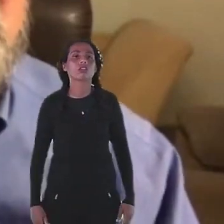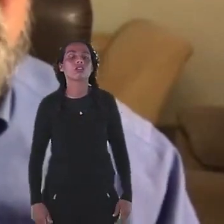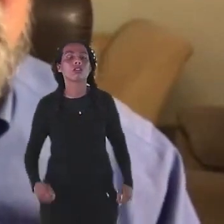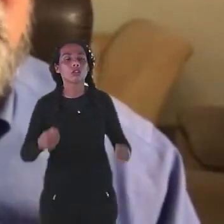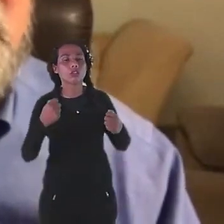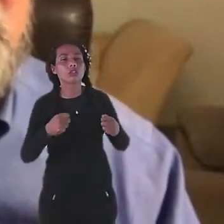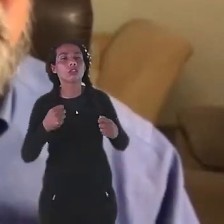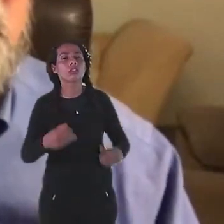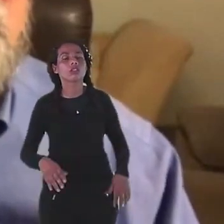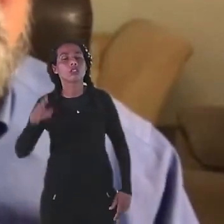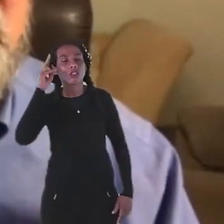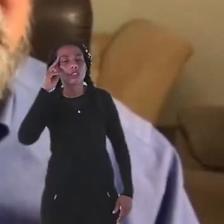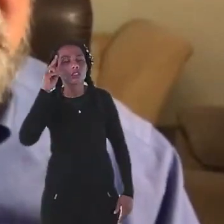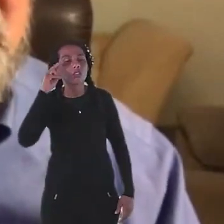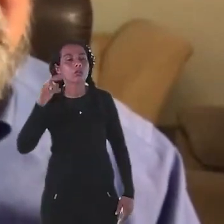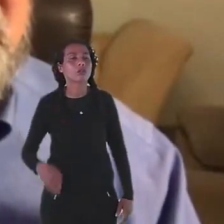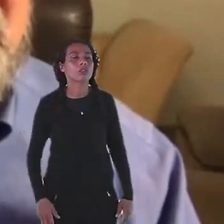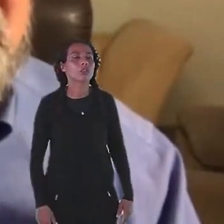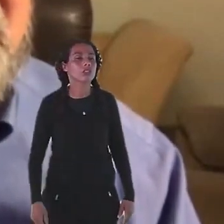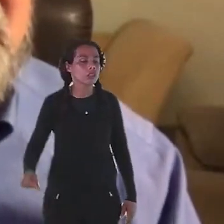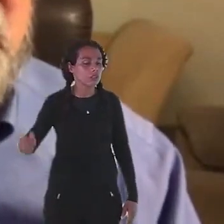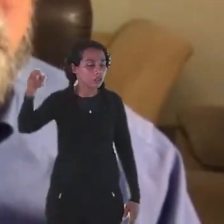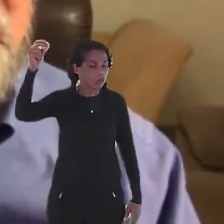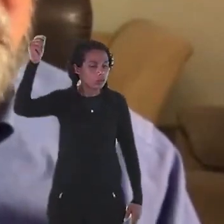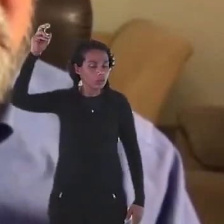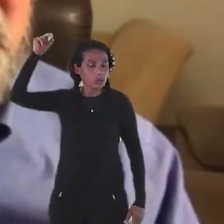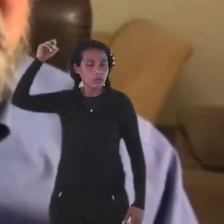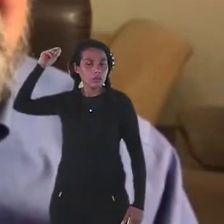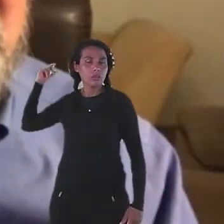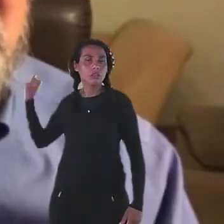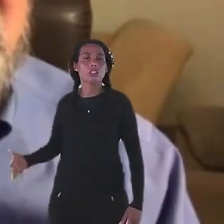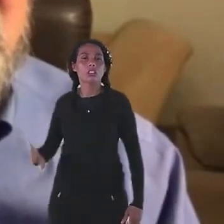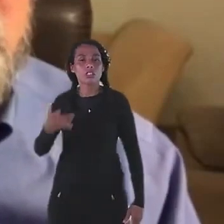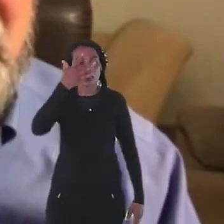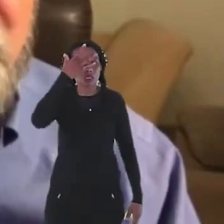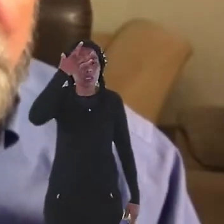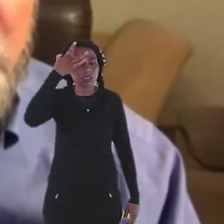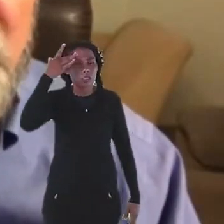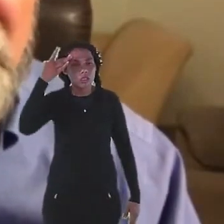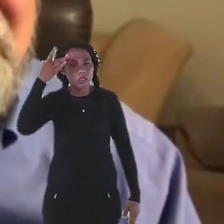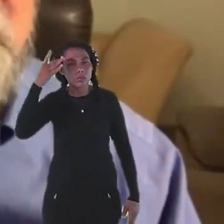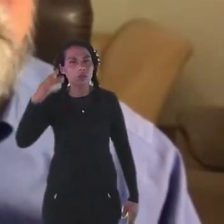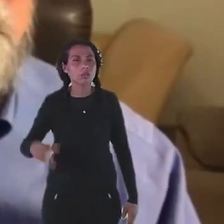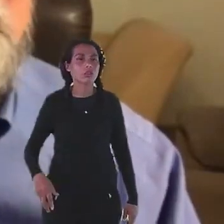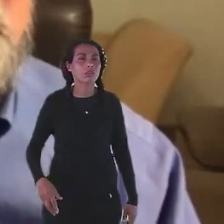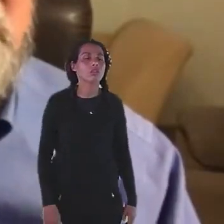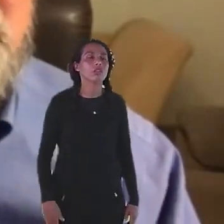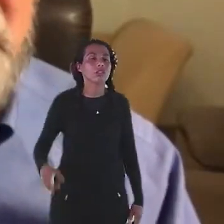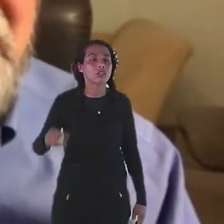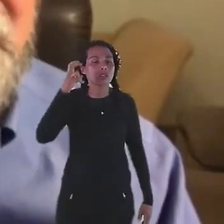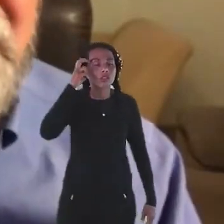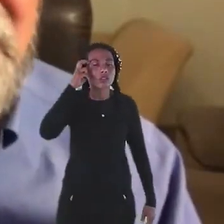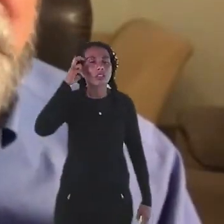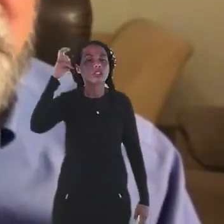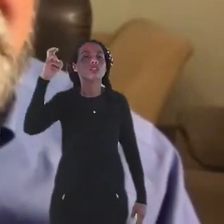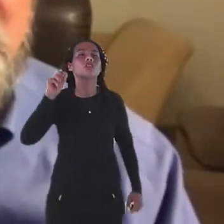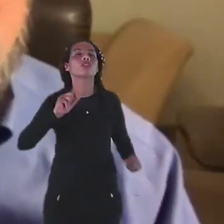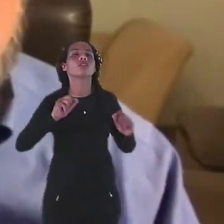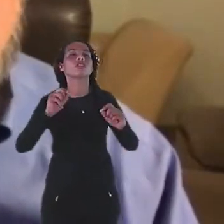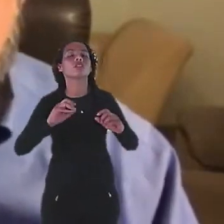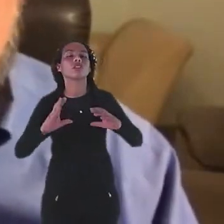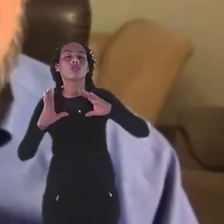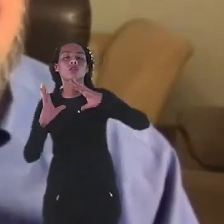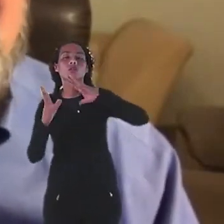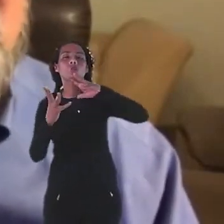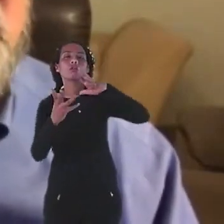antepassados, da nossa pré-história, né? Analógica, que olhavam para esse mundo de uma maneira bem diferente, como